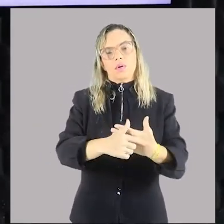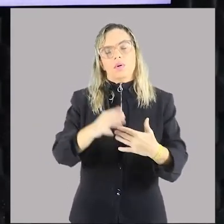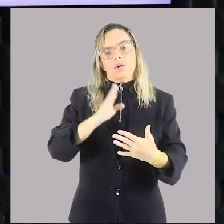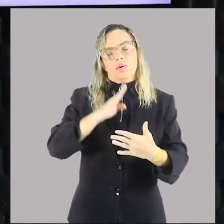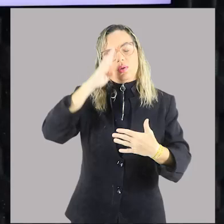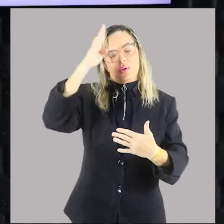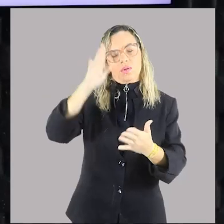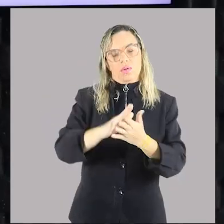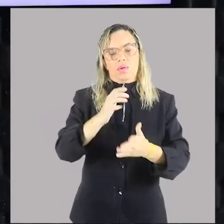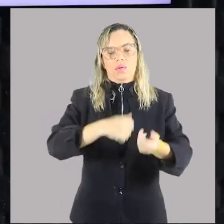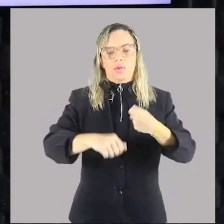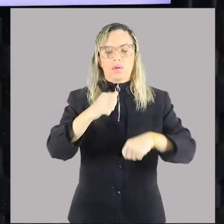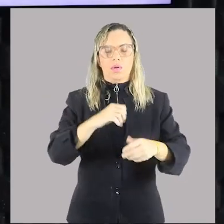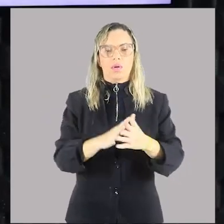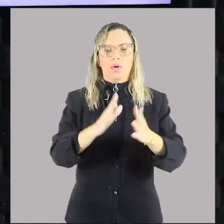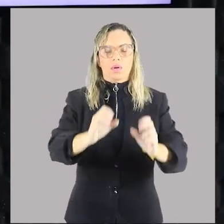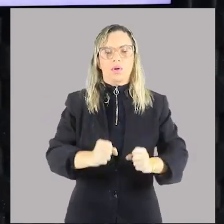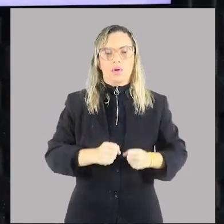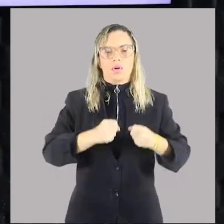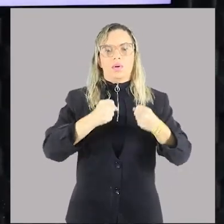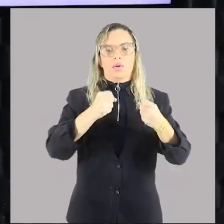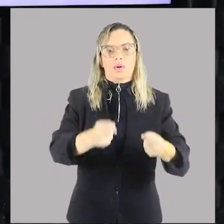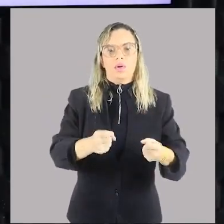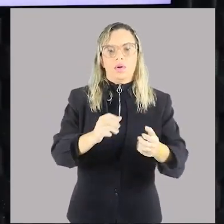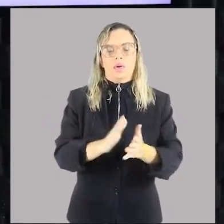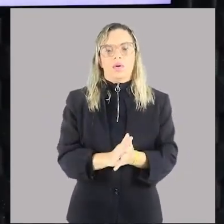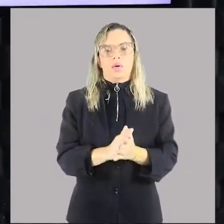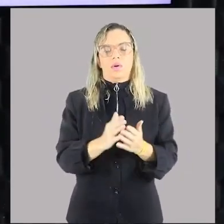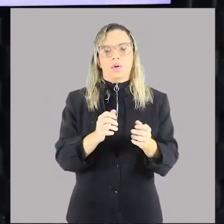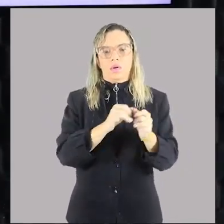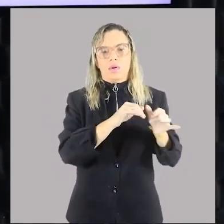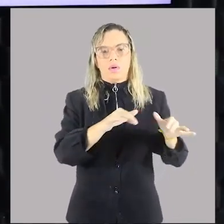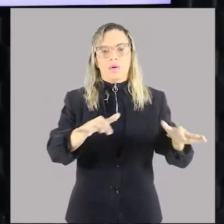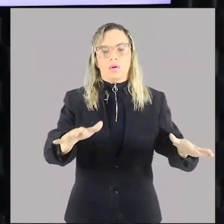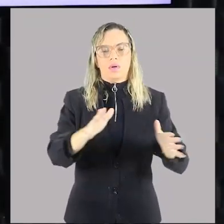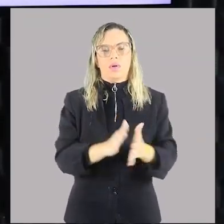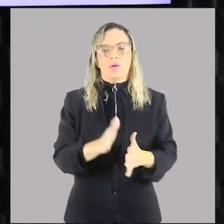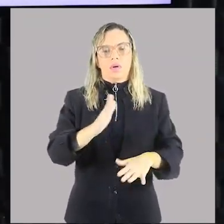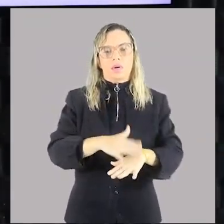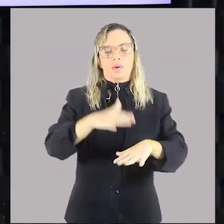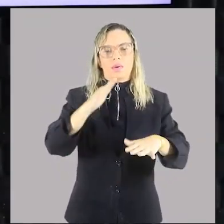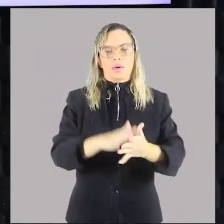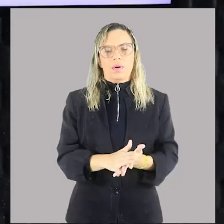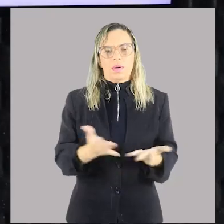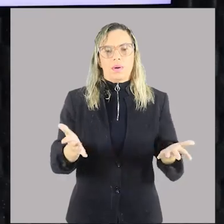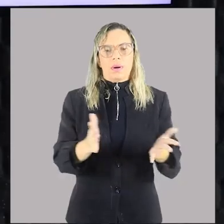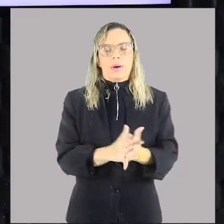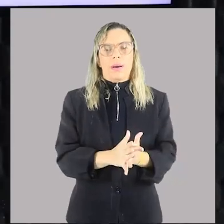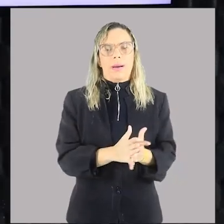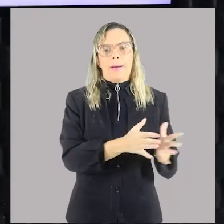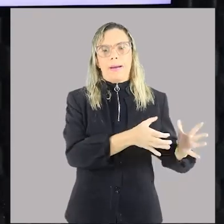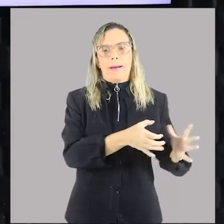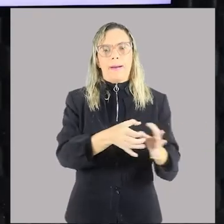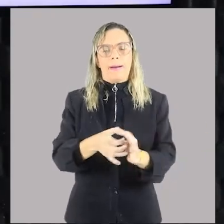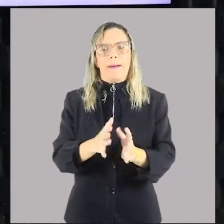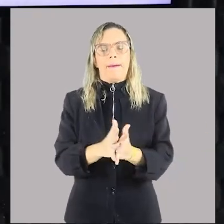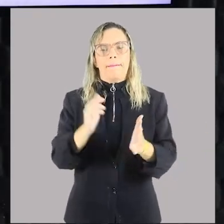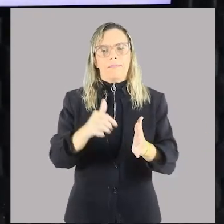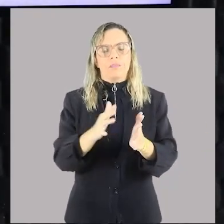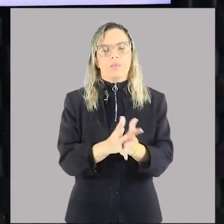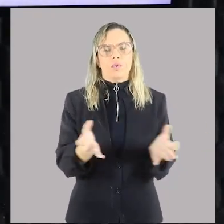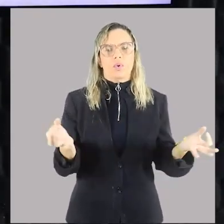a administração pública possa ser descentralizada e, portanto, mais eficiente. A ideia é alcançar o máximo de